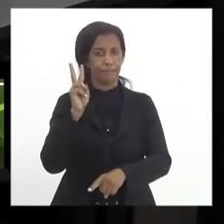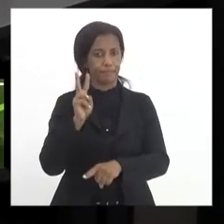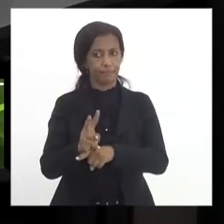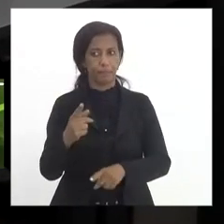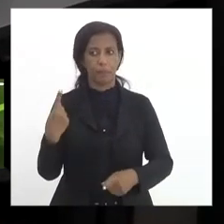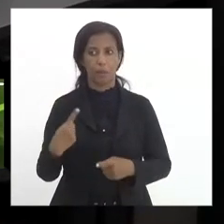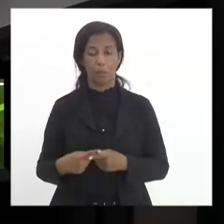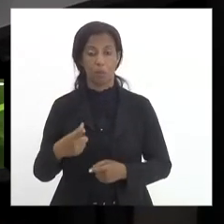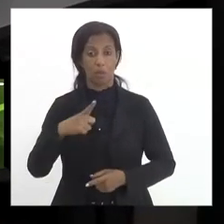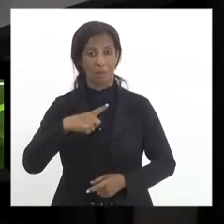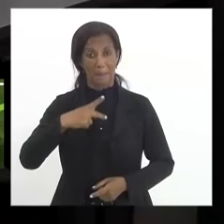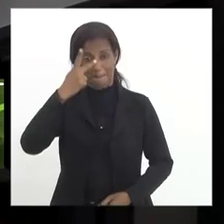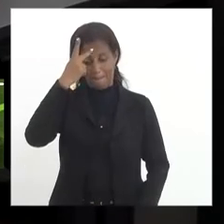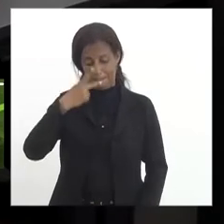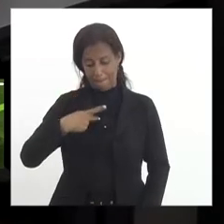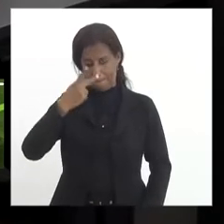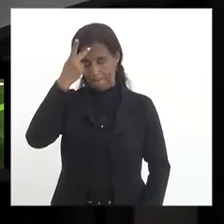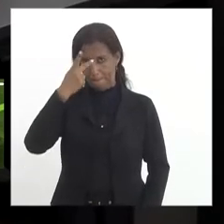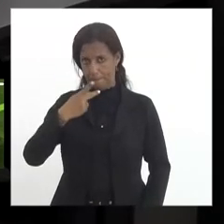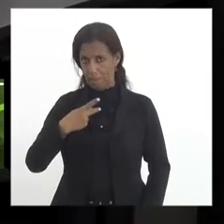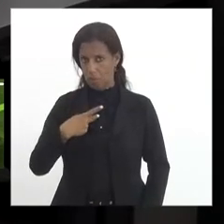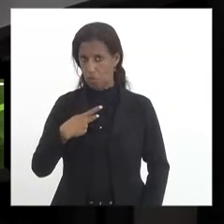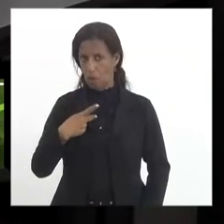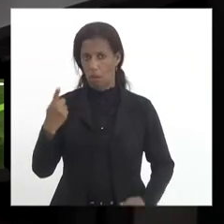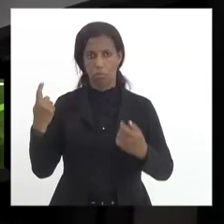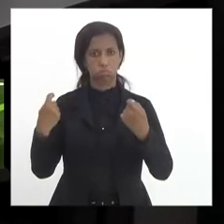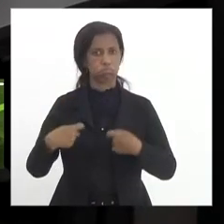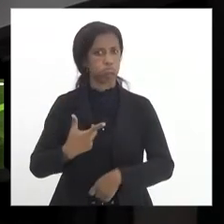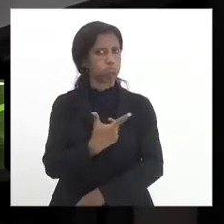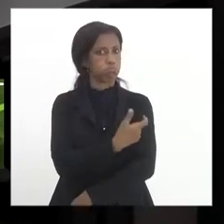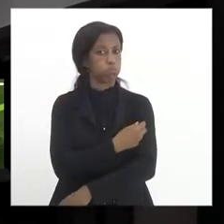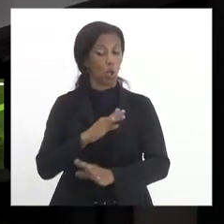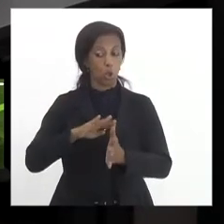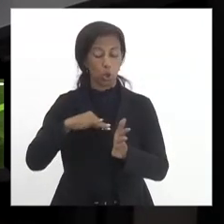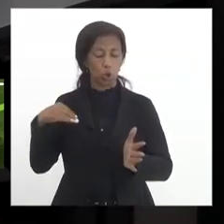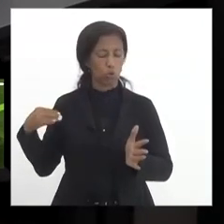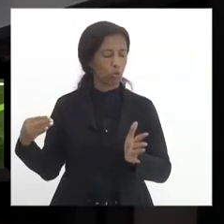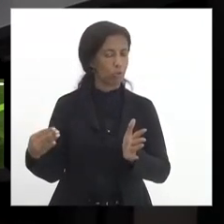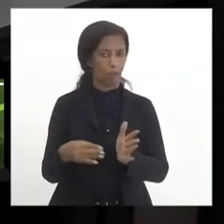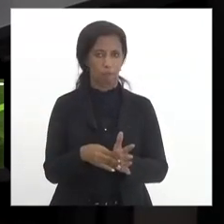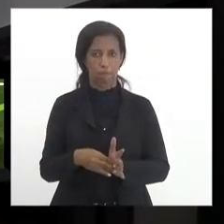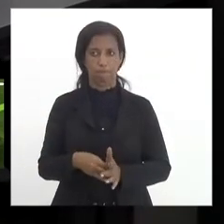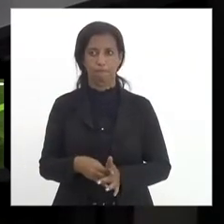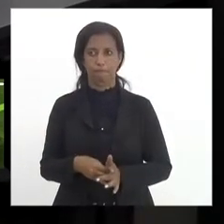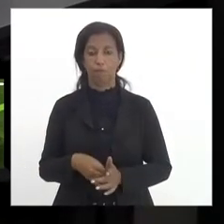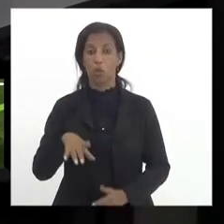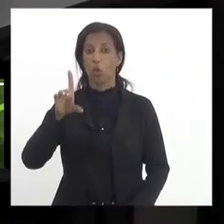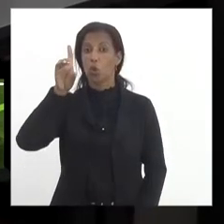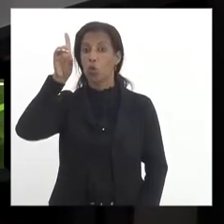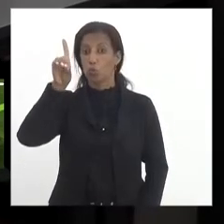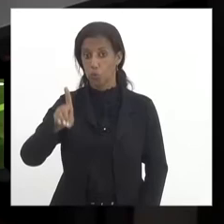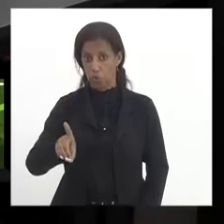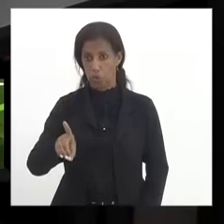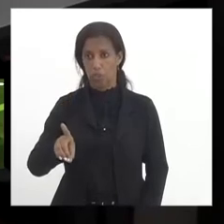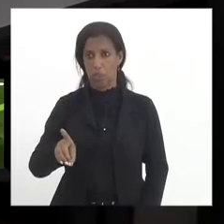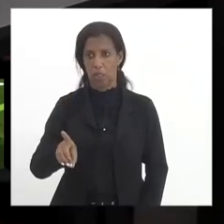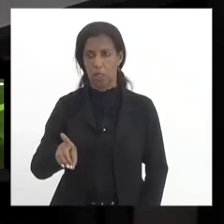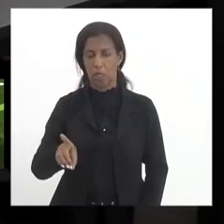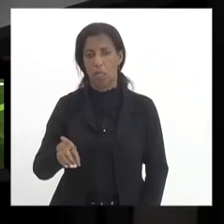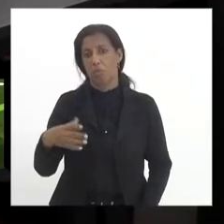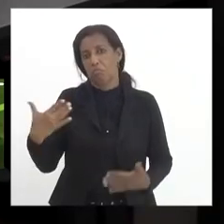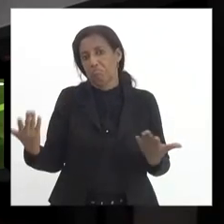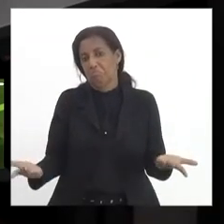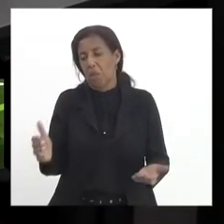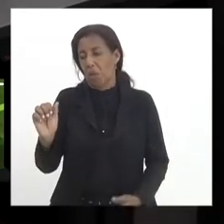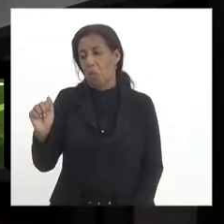tenho uma questão pessoal, a imunização total, mas defenderei o direito que tem o deputado